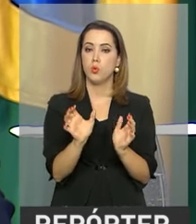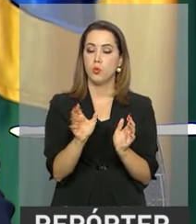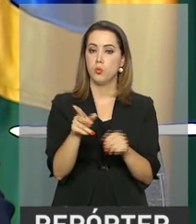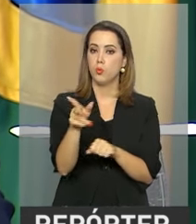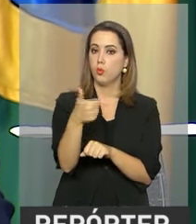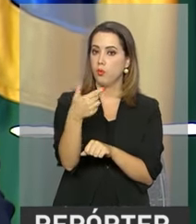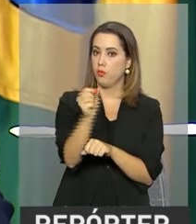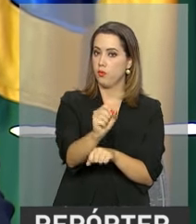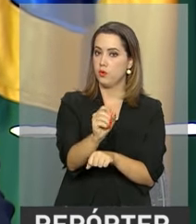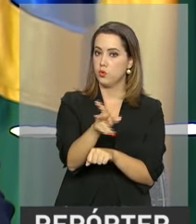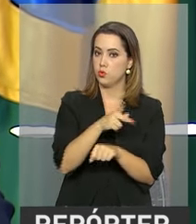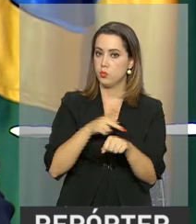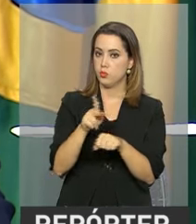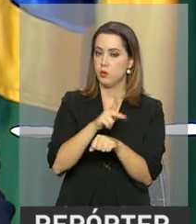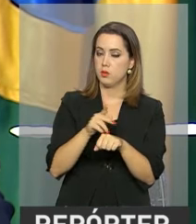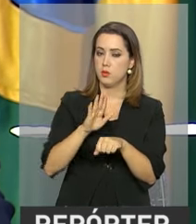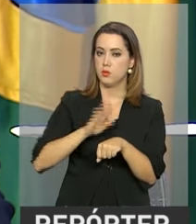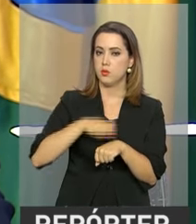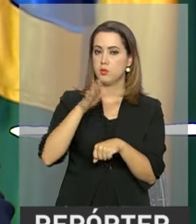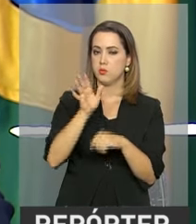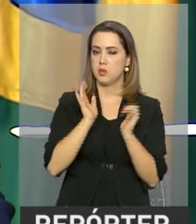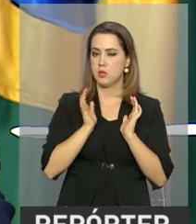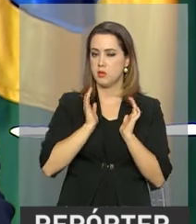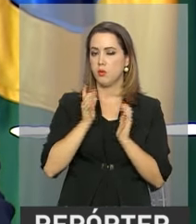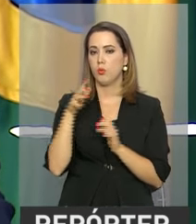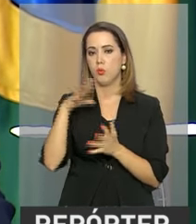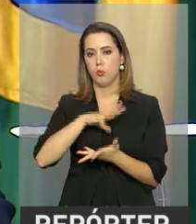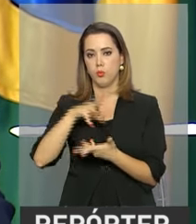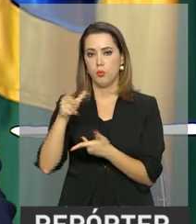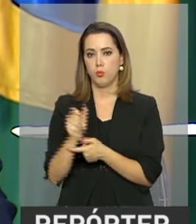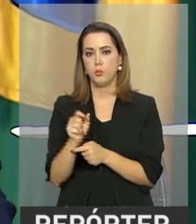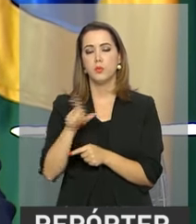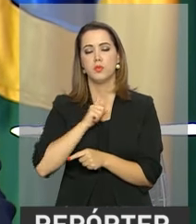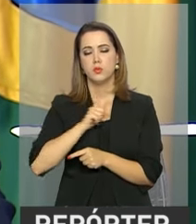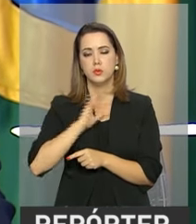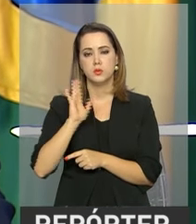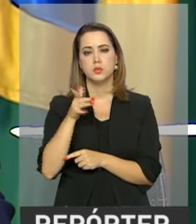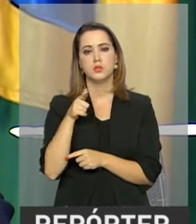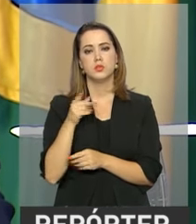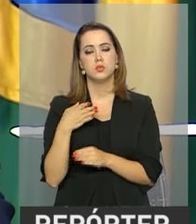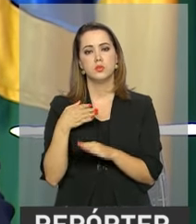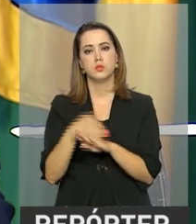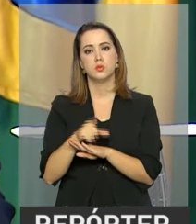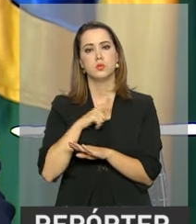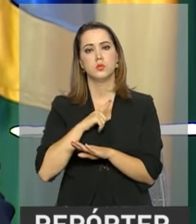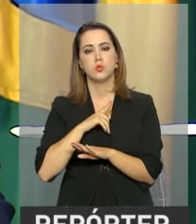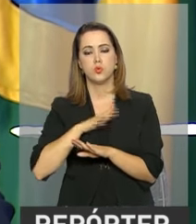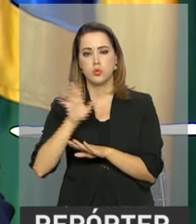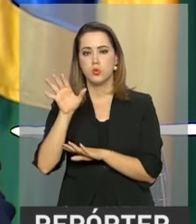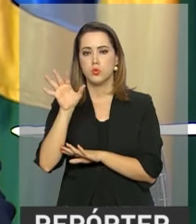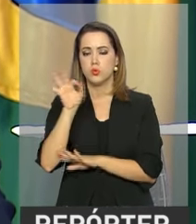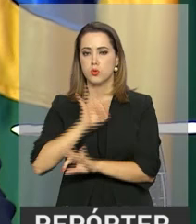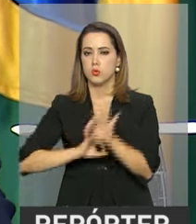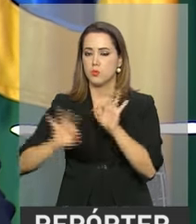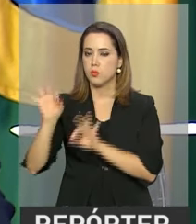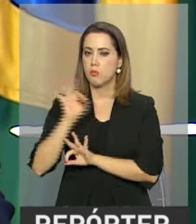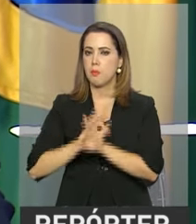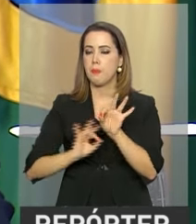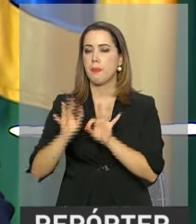temos assento no G20 e tive até a oportunidade, coordenado pela minha área diplomática e pelo